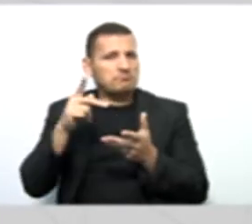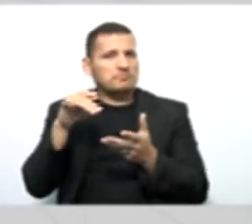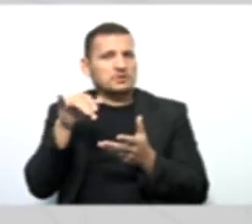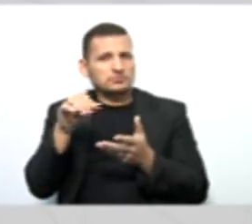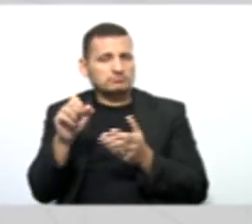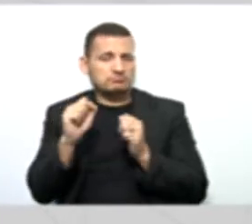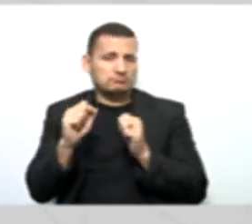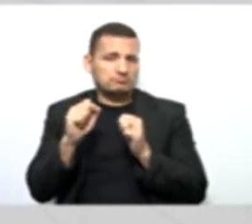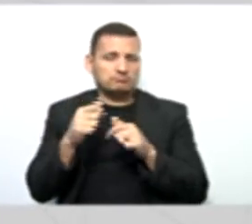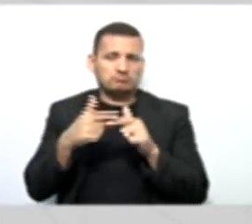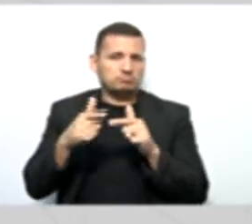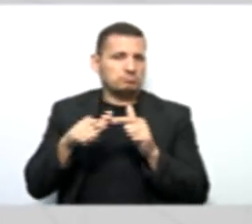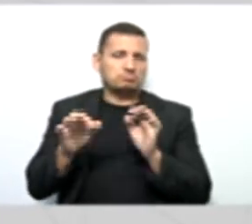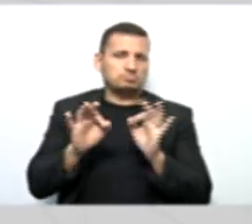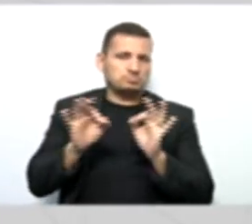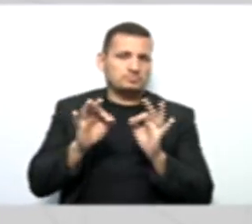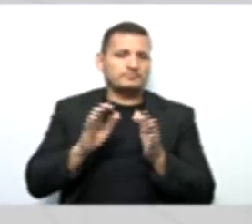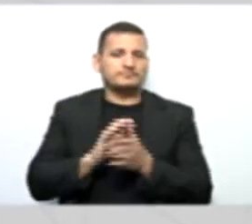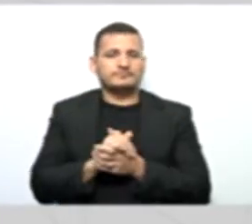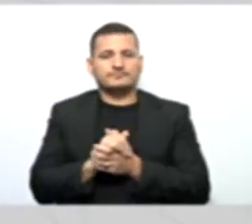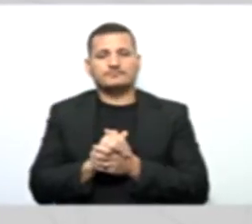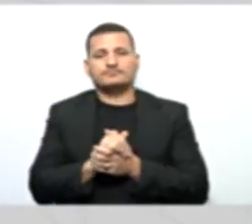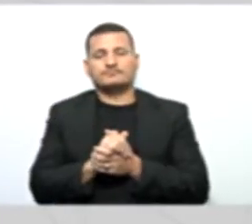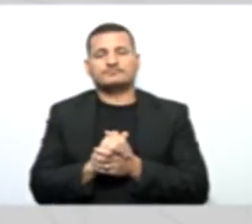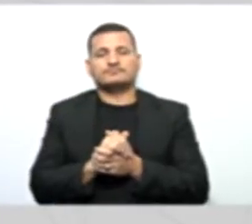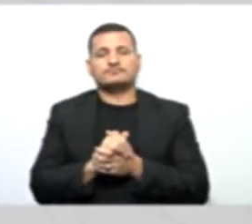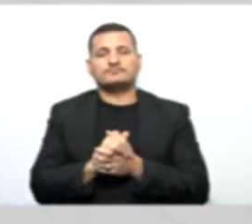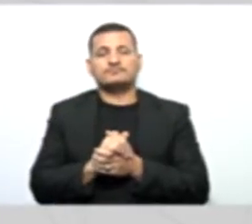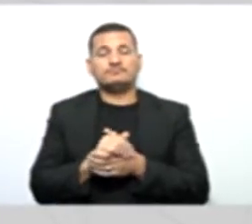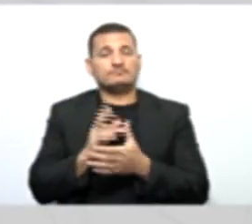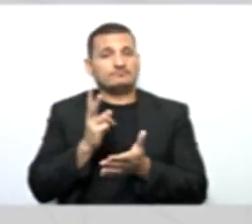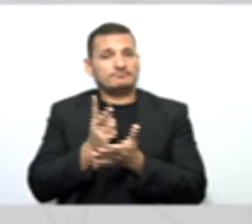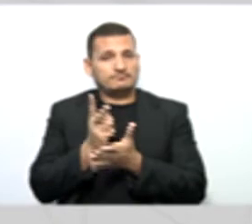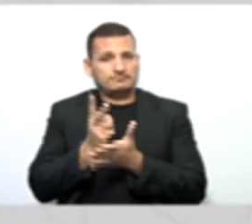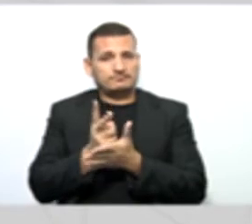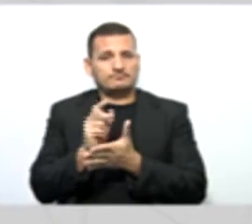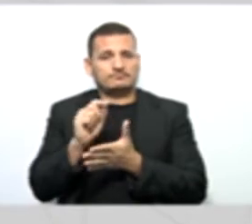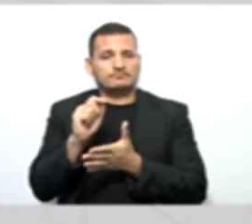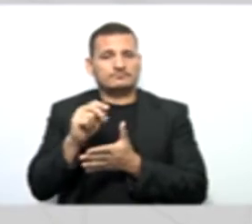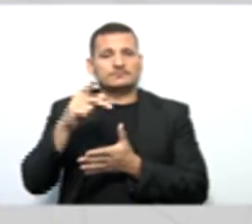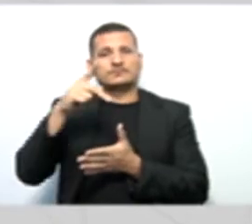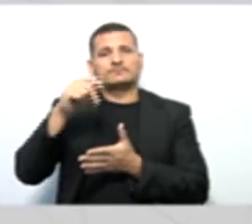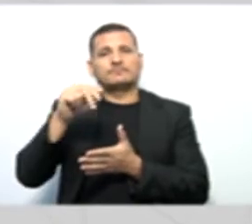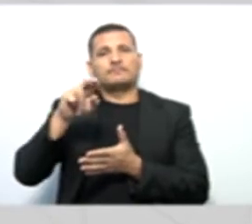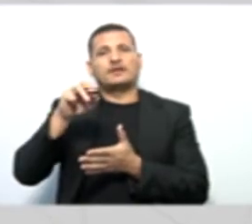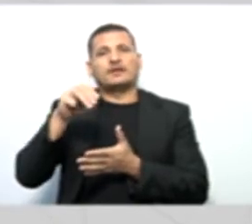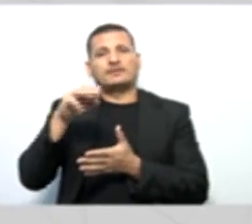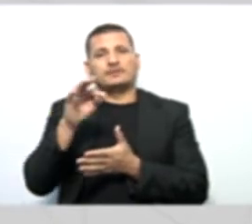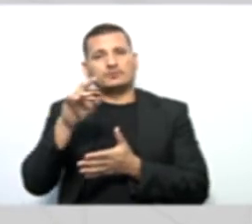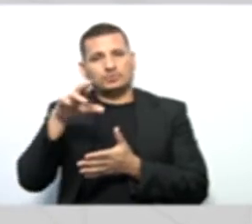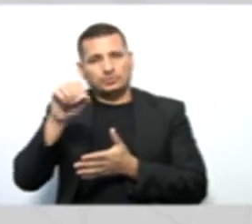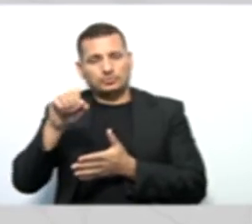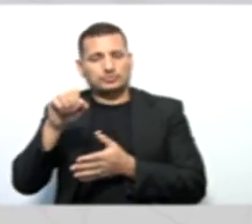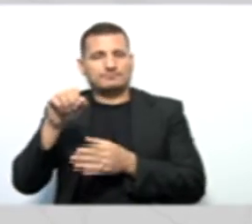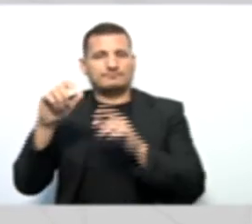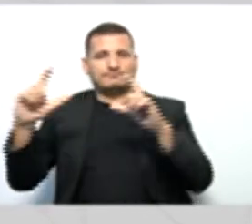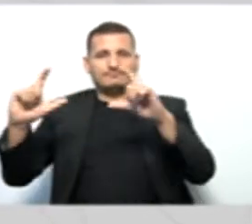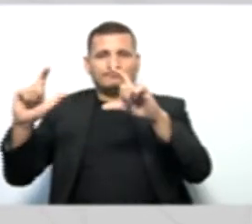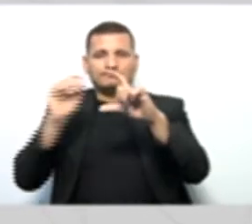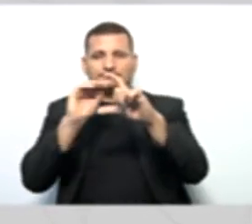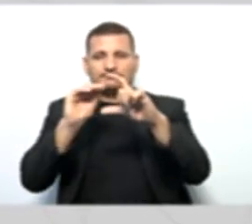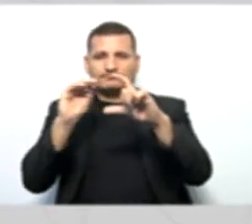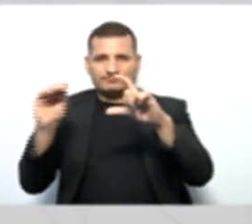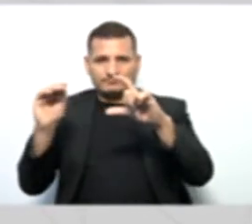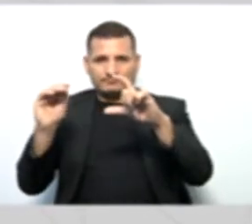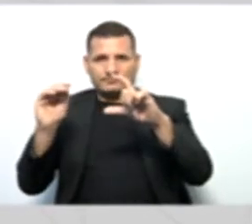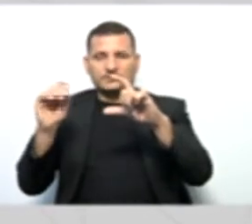ter peso, sem problema nenhum. Beleza? Sempre recebendo os parâmetros e atribuindo esses parâmetros a cada um